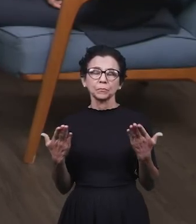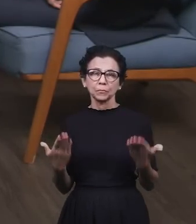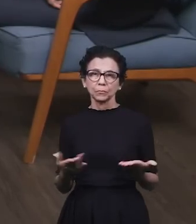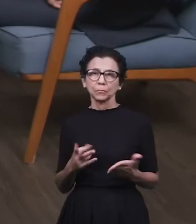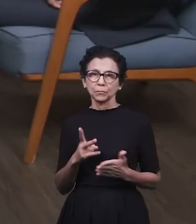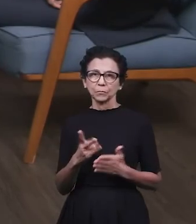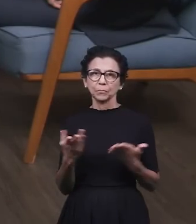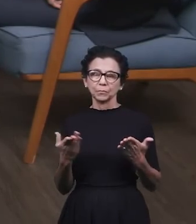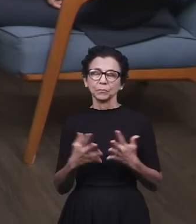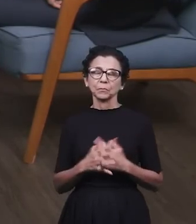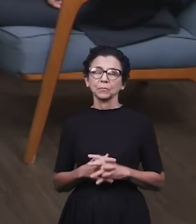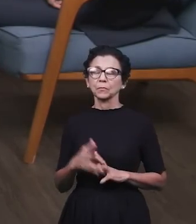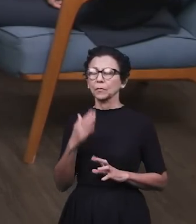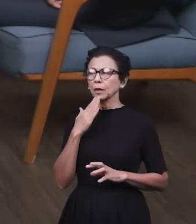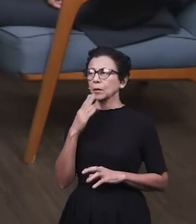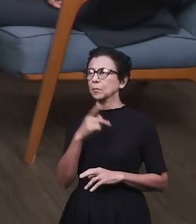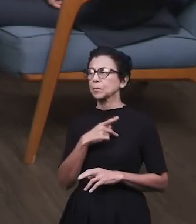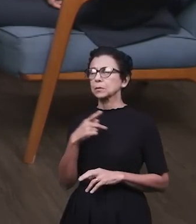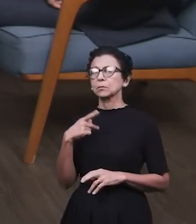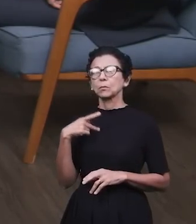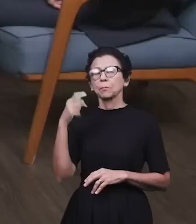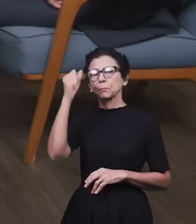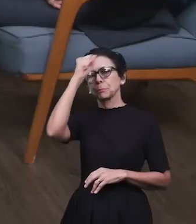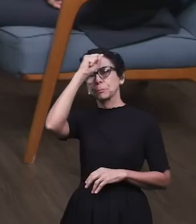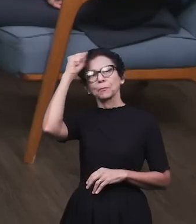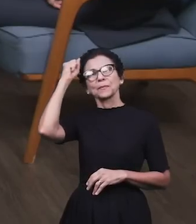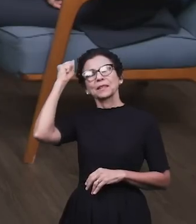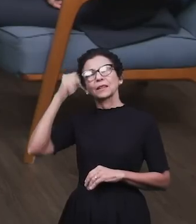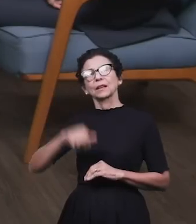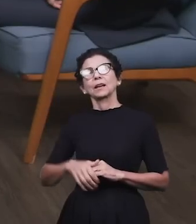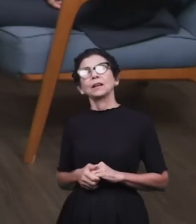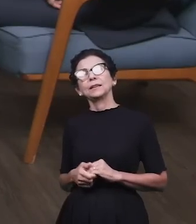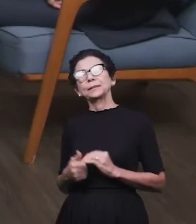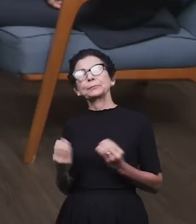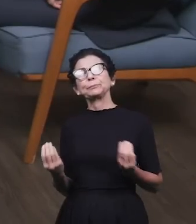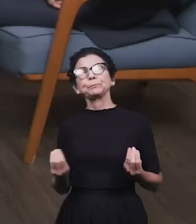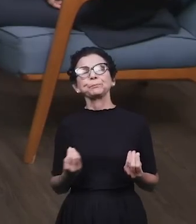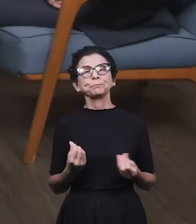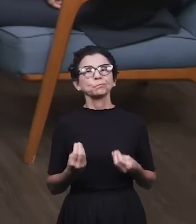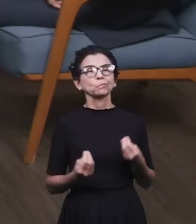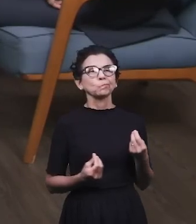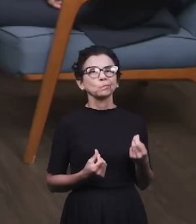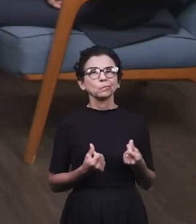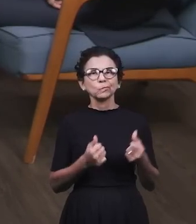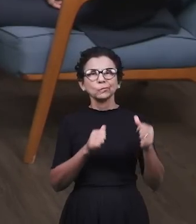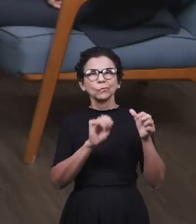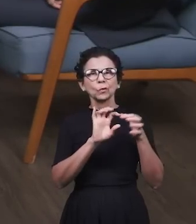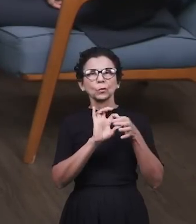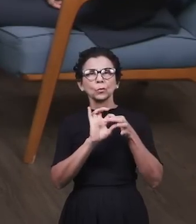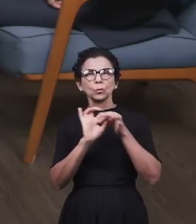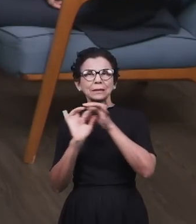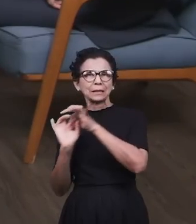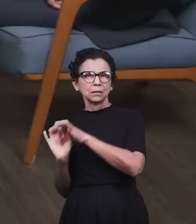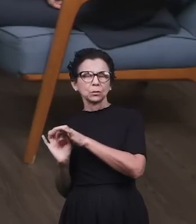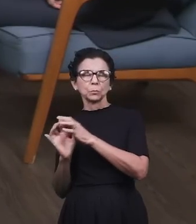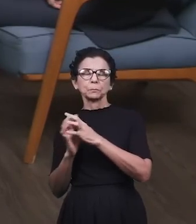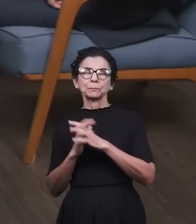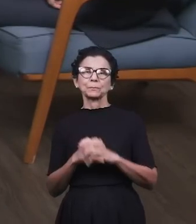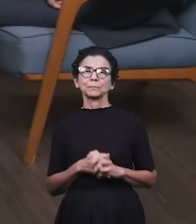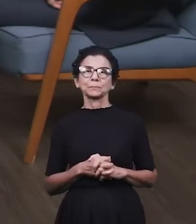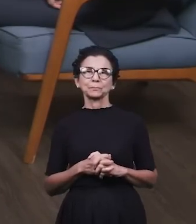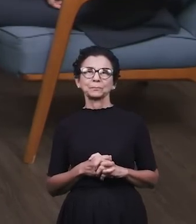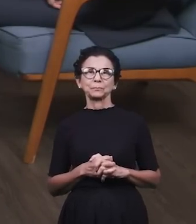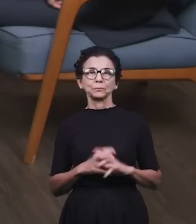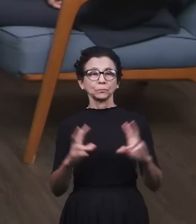desse assunto. Eu começo pedindo ao pastor Sérgio para fazer uma contextualização acerca